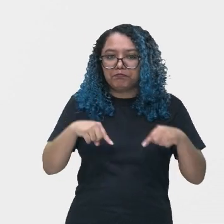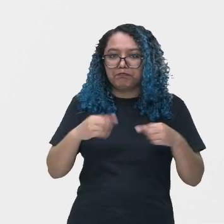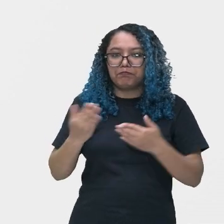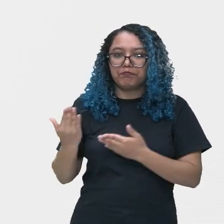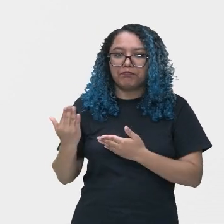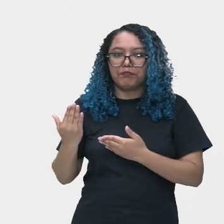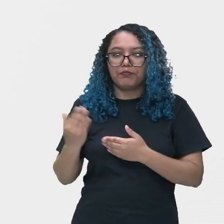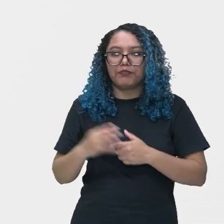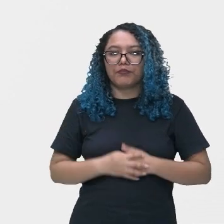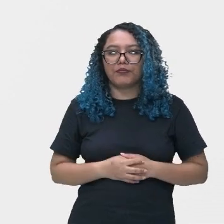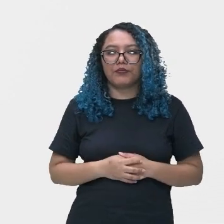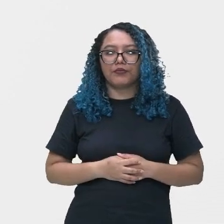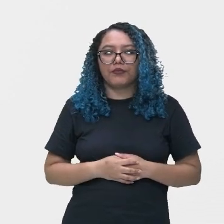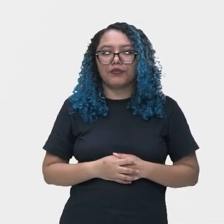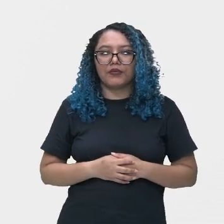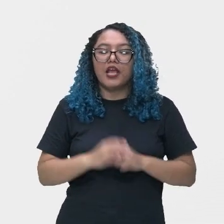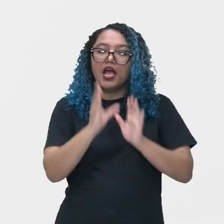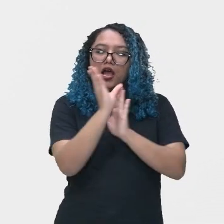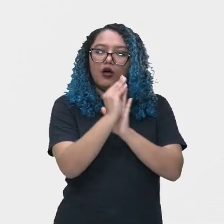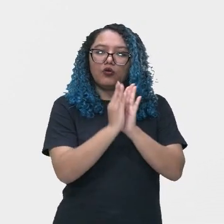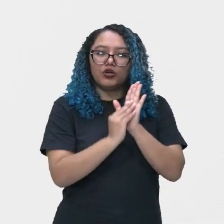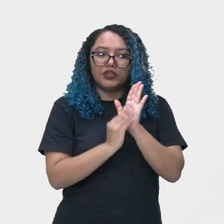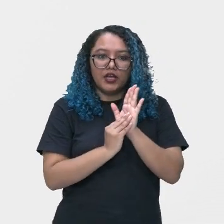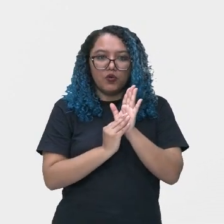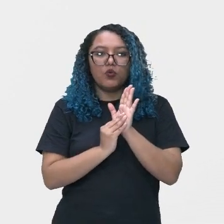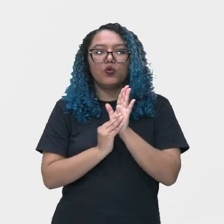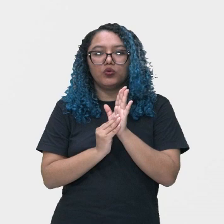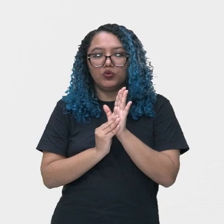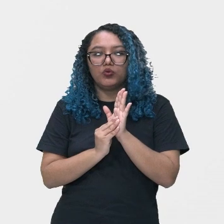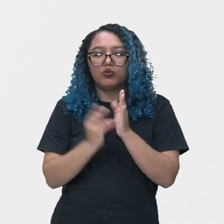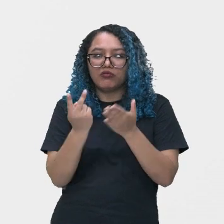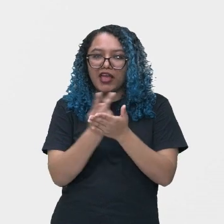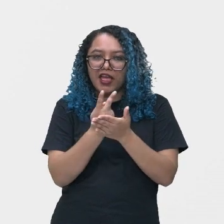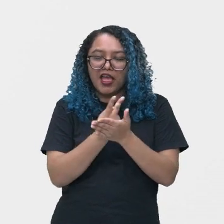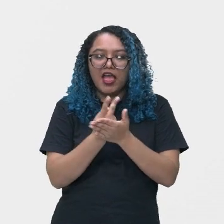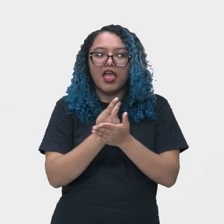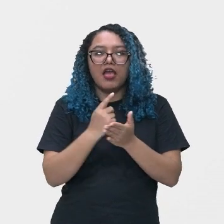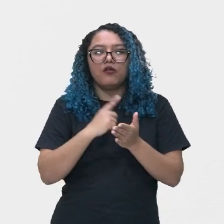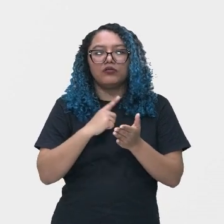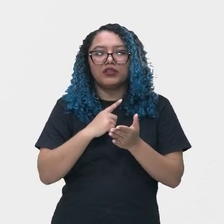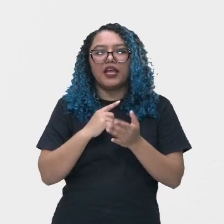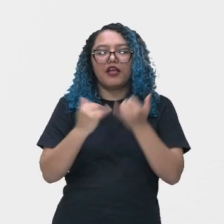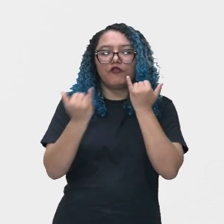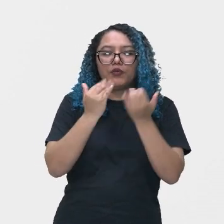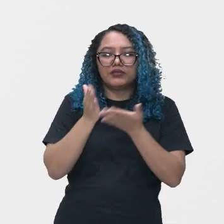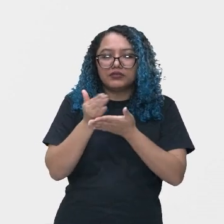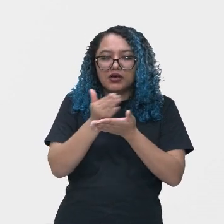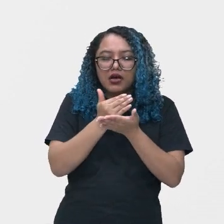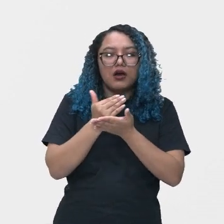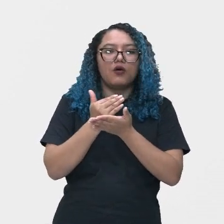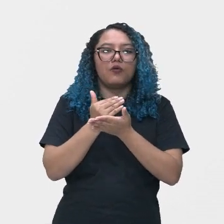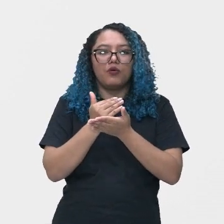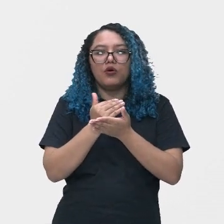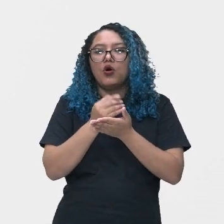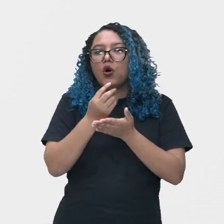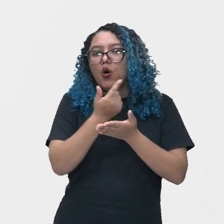conteúdo impostor, que apresenta erros quanto aos dados e outros tipos de elementos dentro do